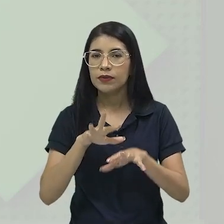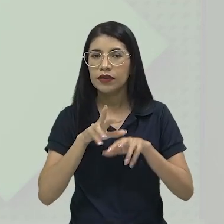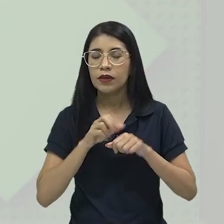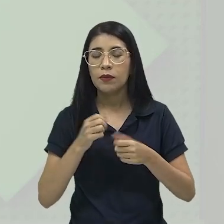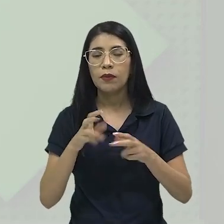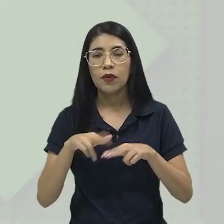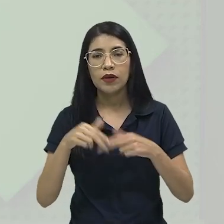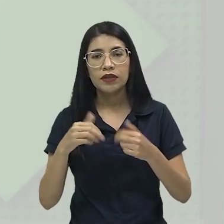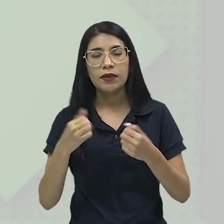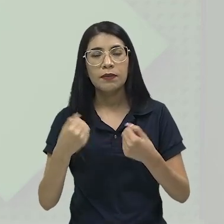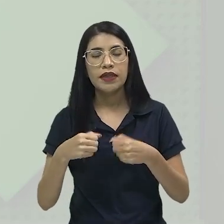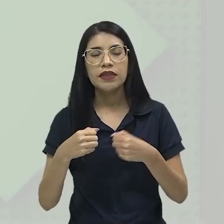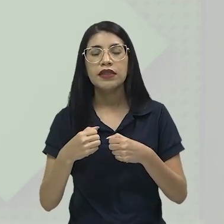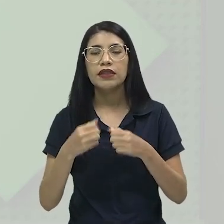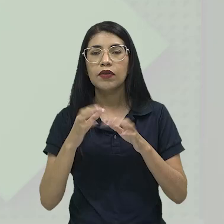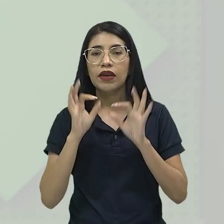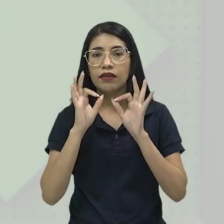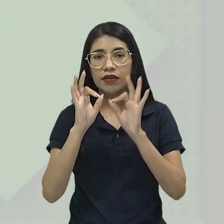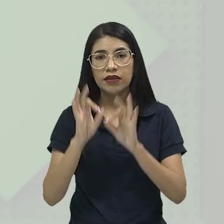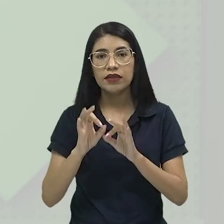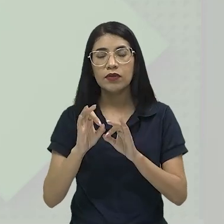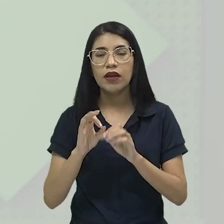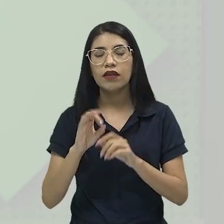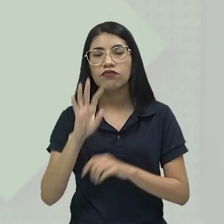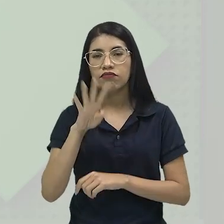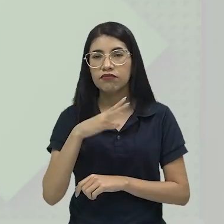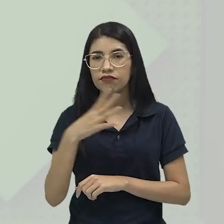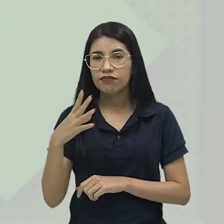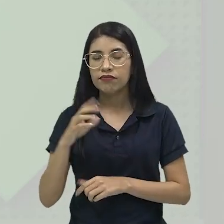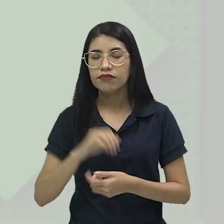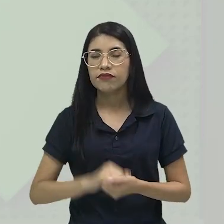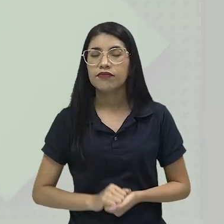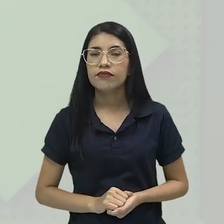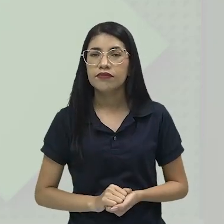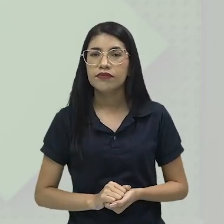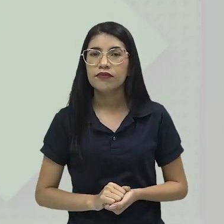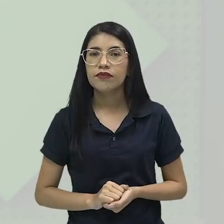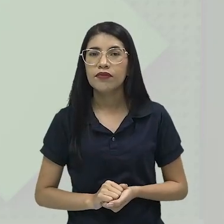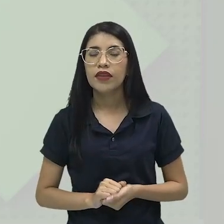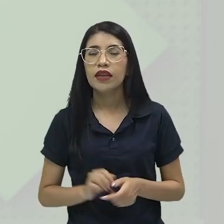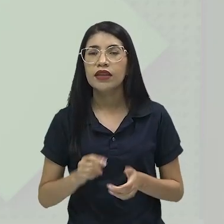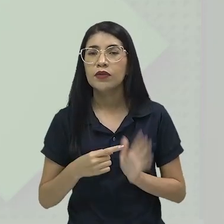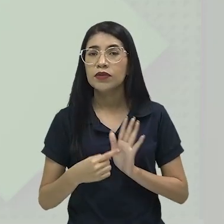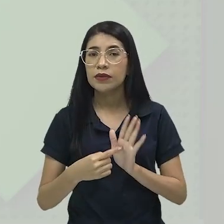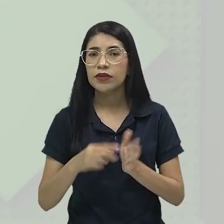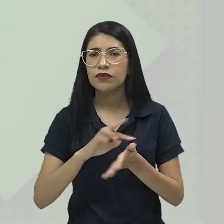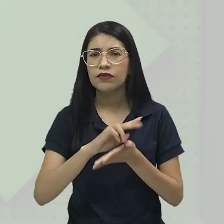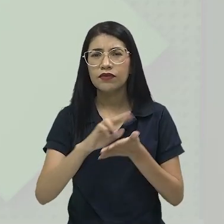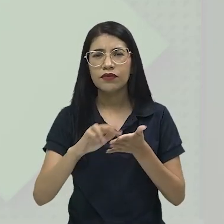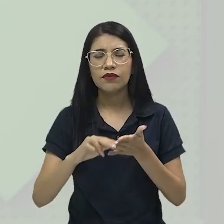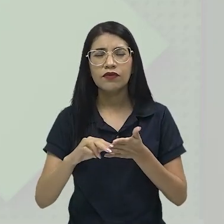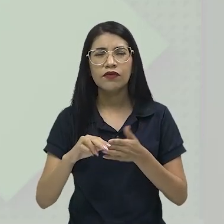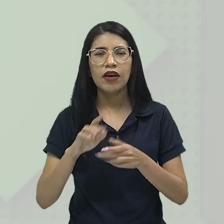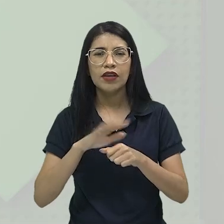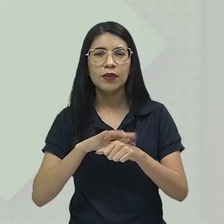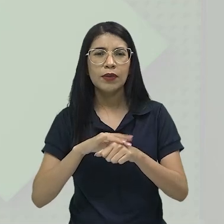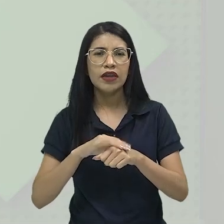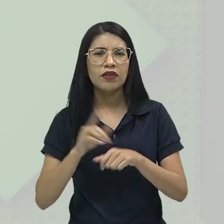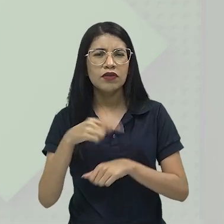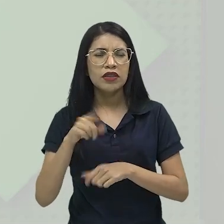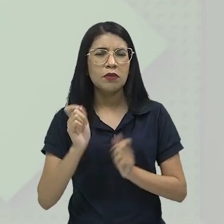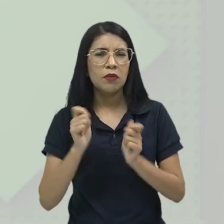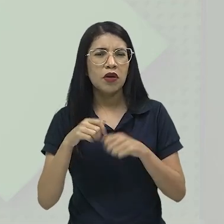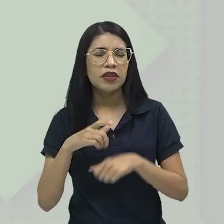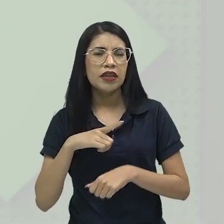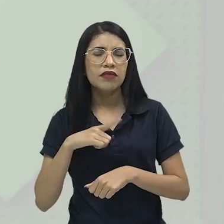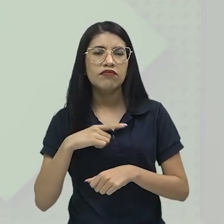calendário de vacina para não perder nenhuma delas. Bom, como a gente viu várias doenças, talvez fique até ali uma certa dúvida, qual é